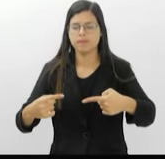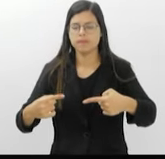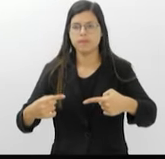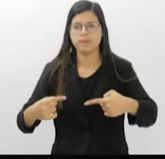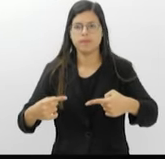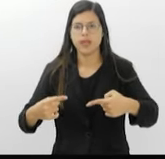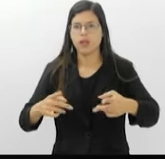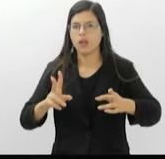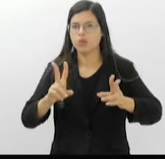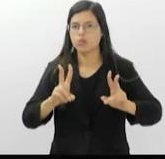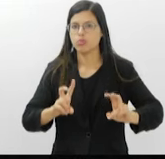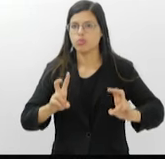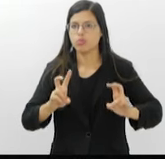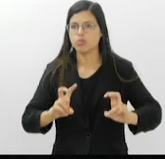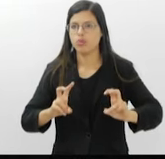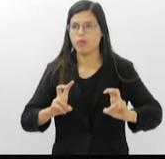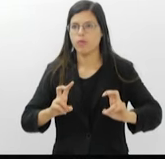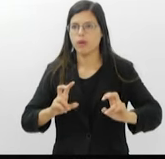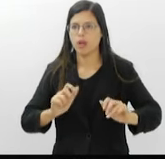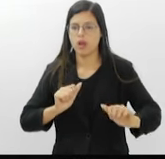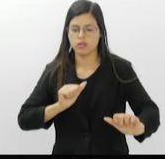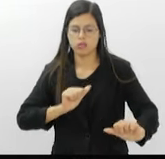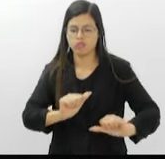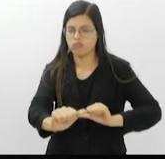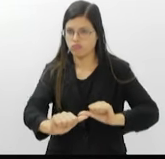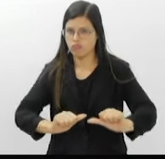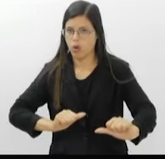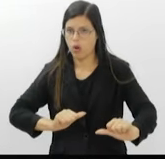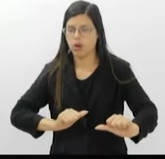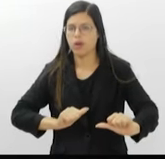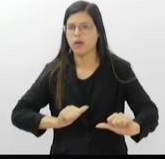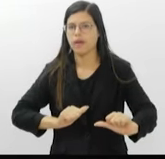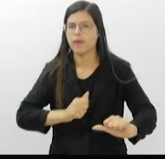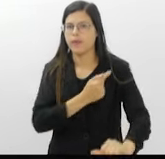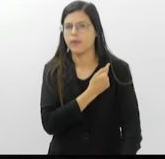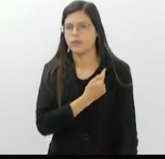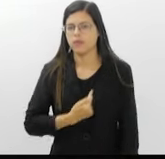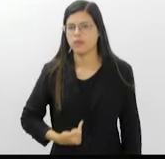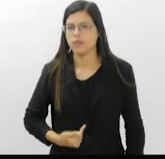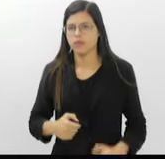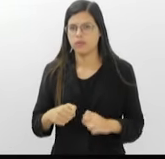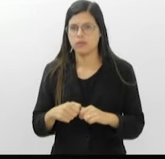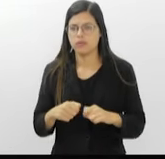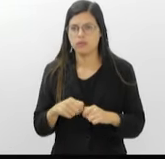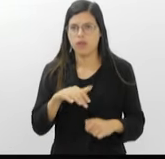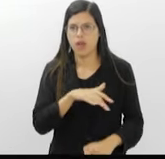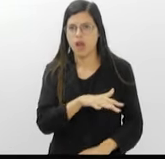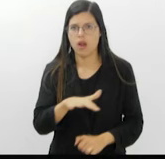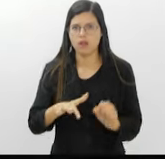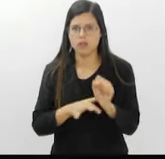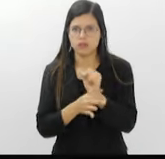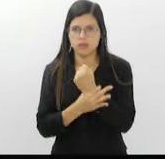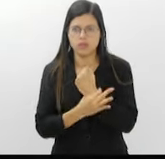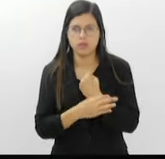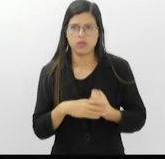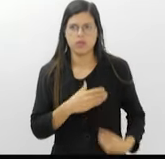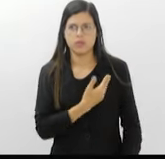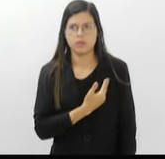sobre as trocas que o governador fez na área da segurança pública,